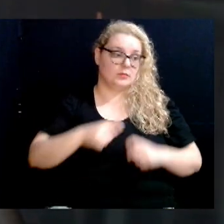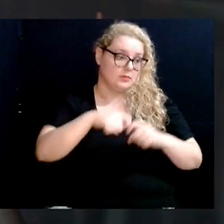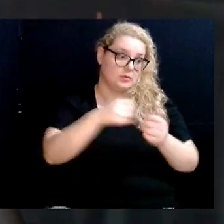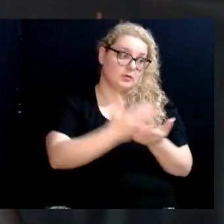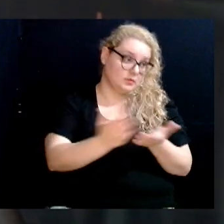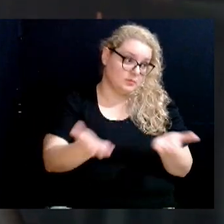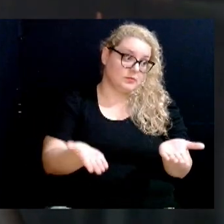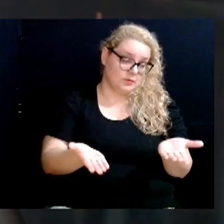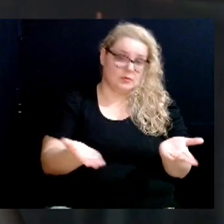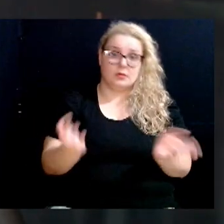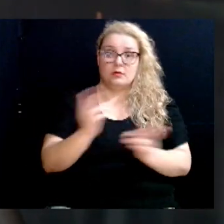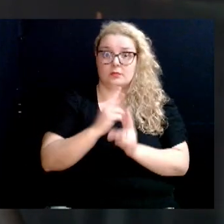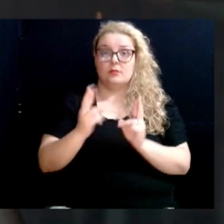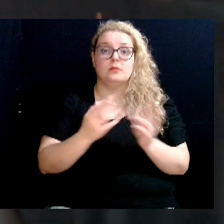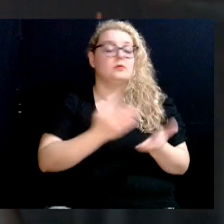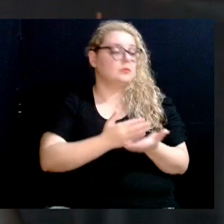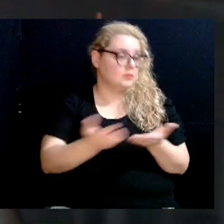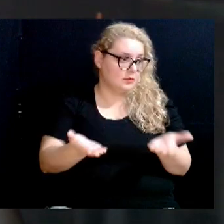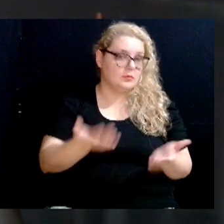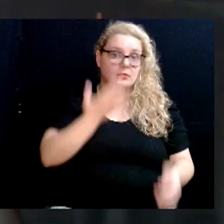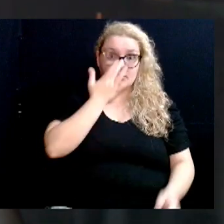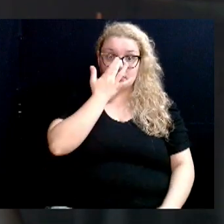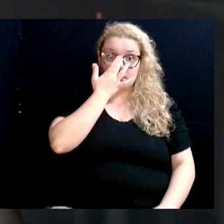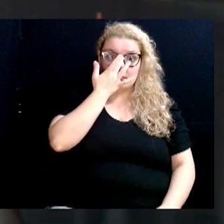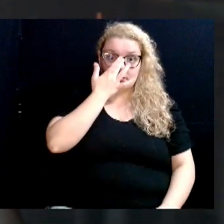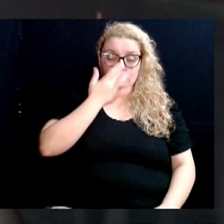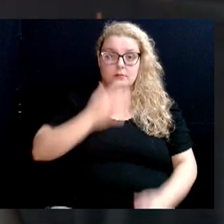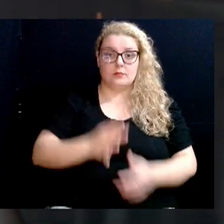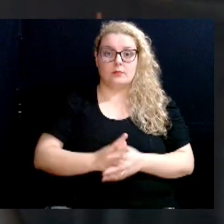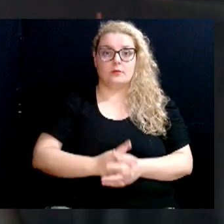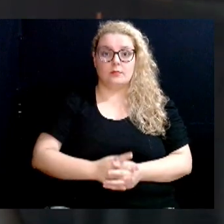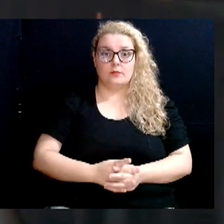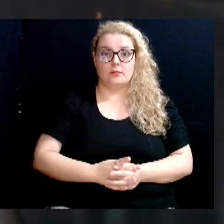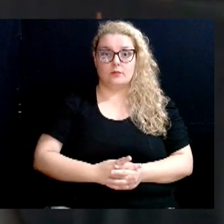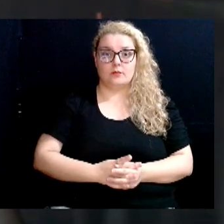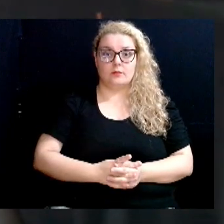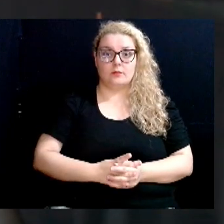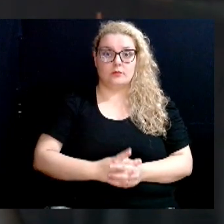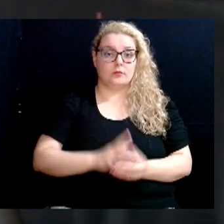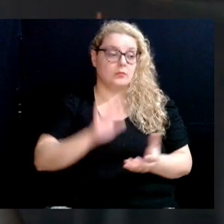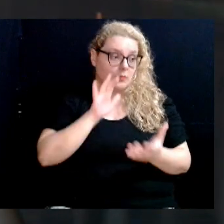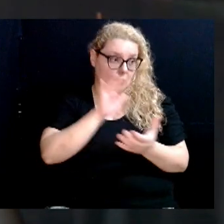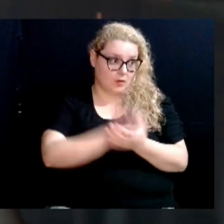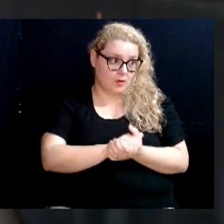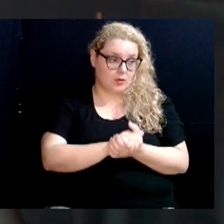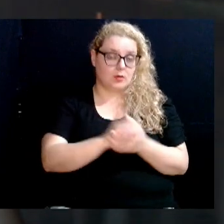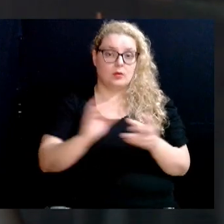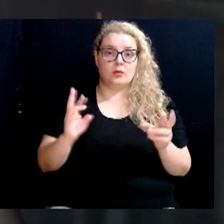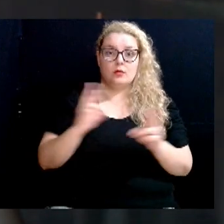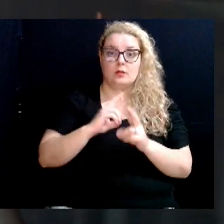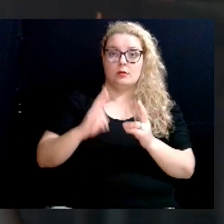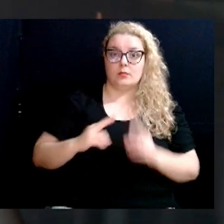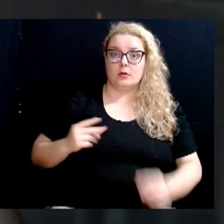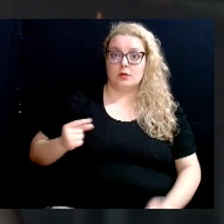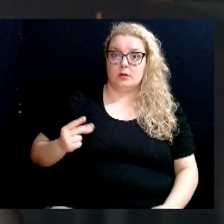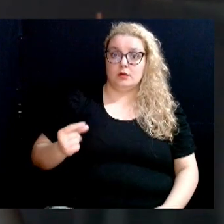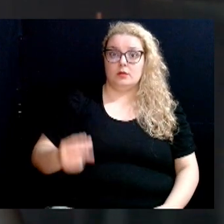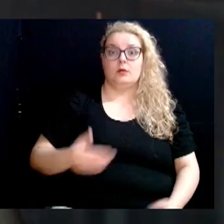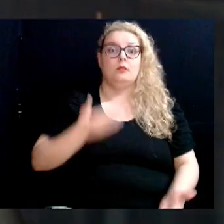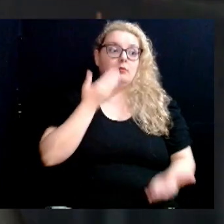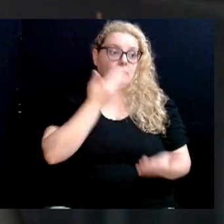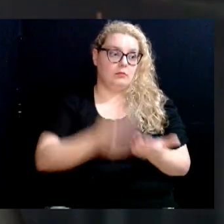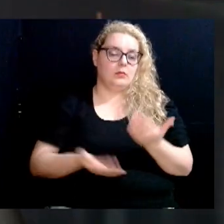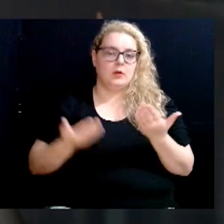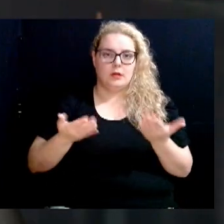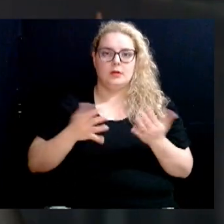relação começou sexual, ali. A interação erótica começou ali. Num casamento, numa relação longa, a gente perde isso. Né? A gente